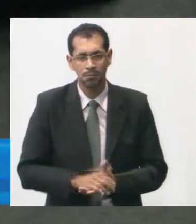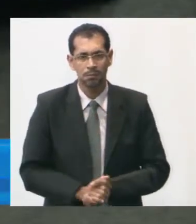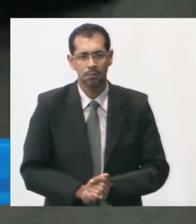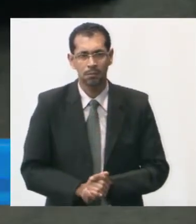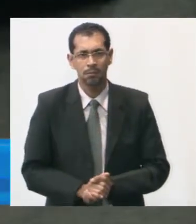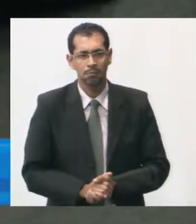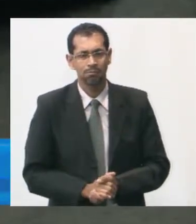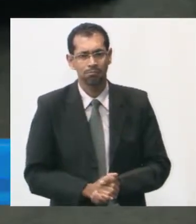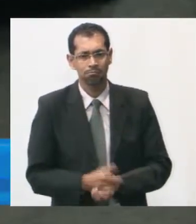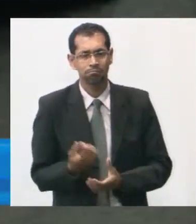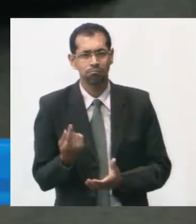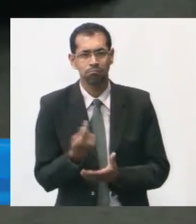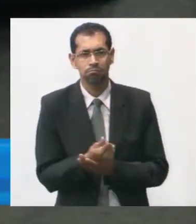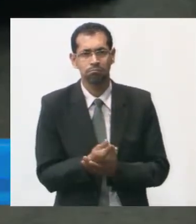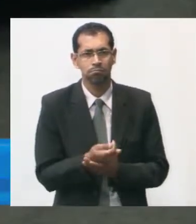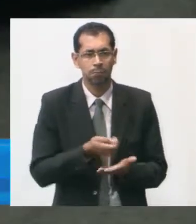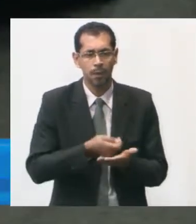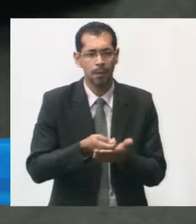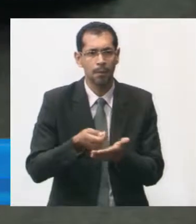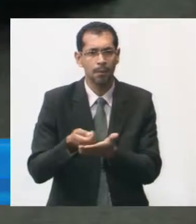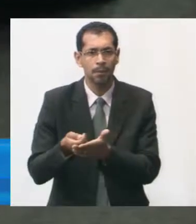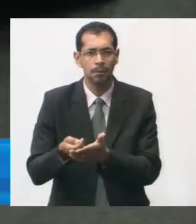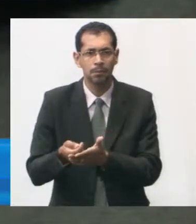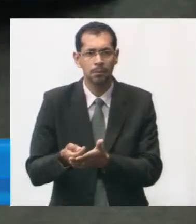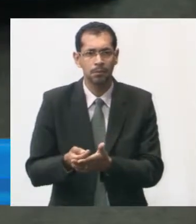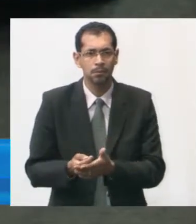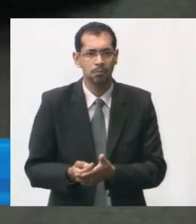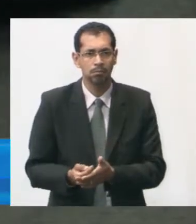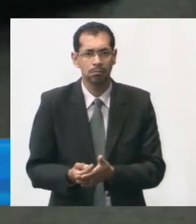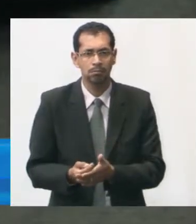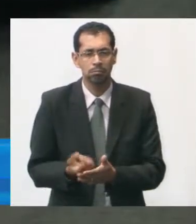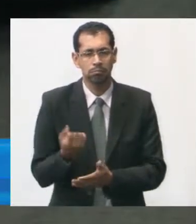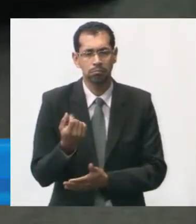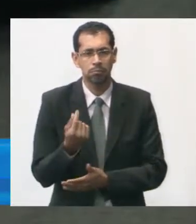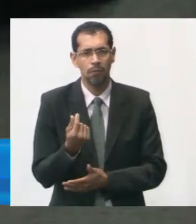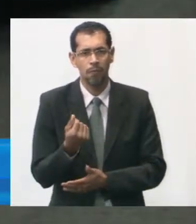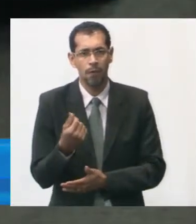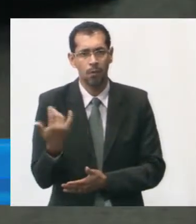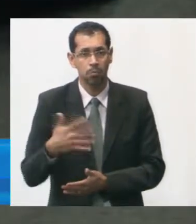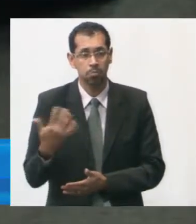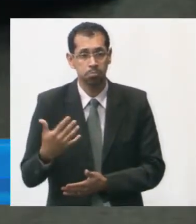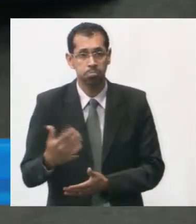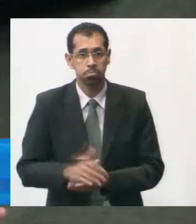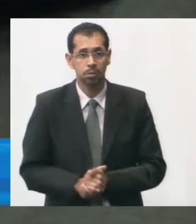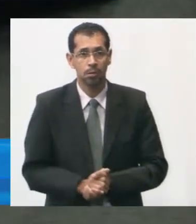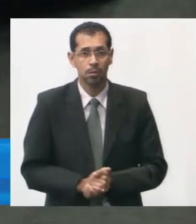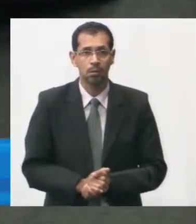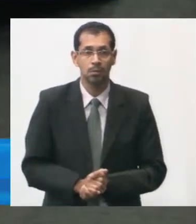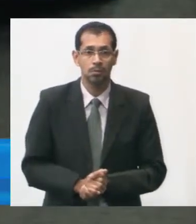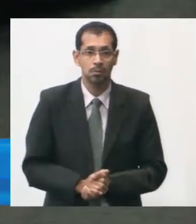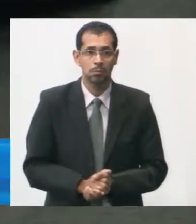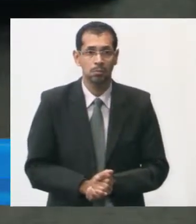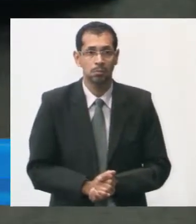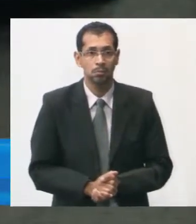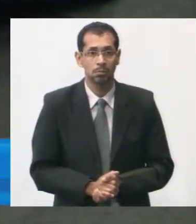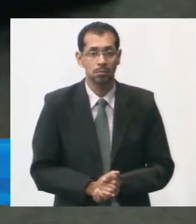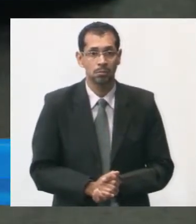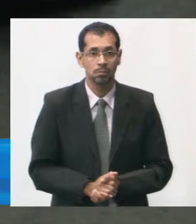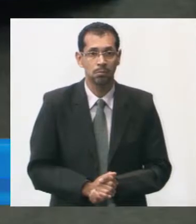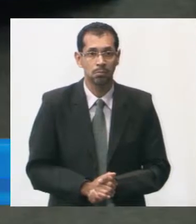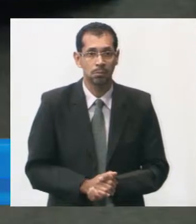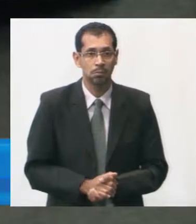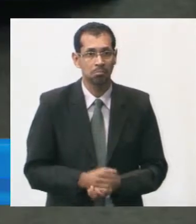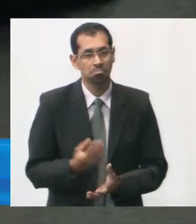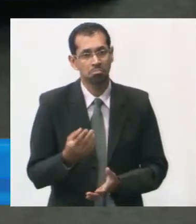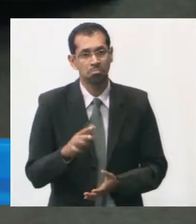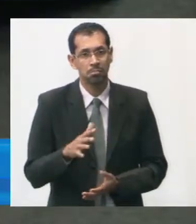Camburi, em torno de 32 mil. Curva da Jurema, tendo 10 ocupados, não passa desse valor também,